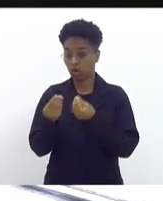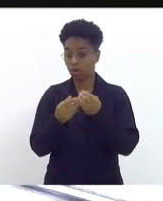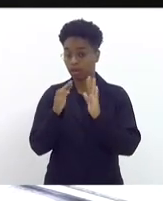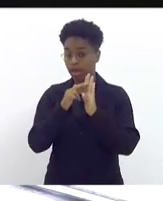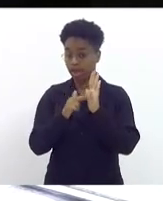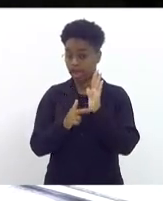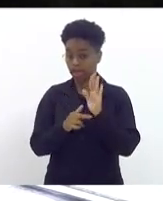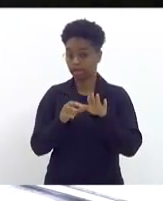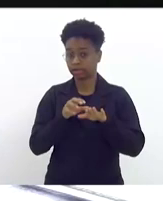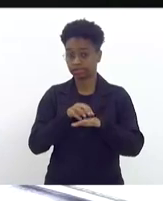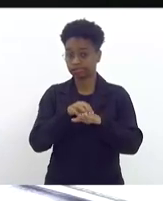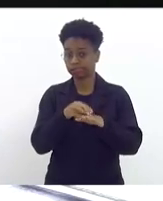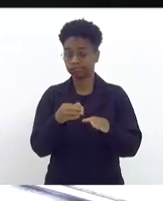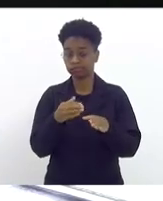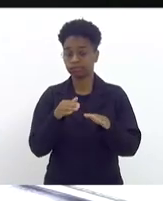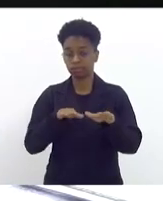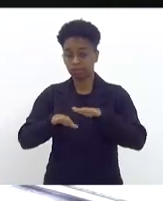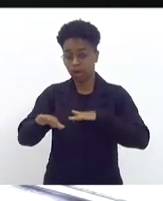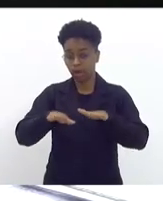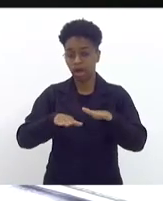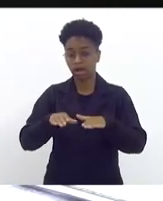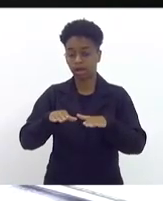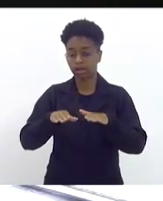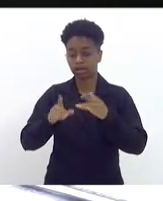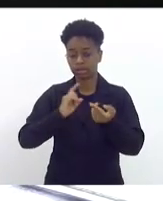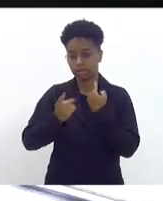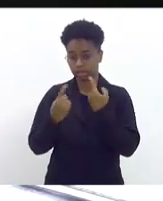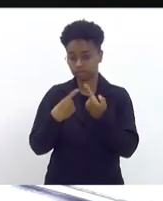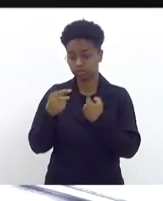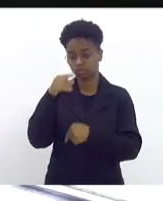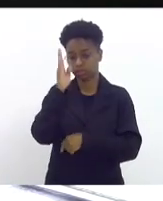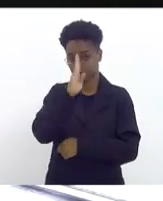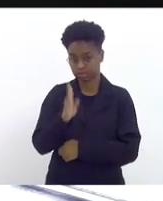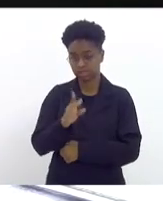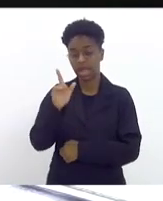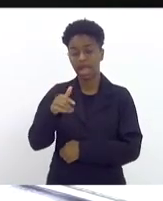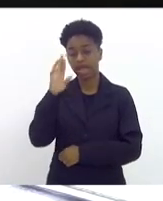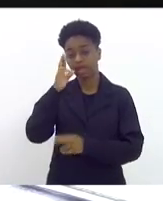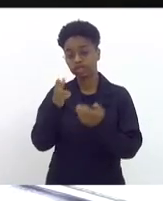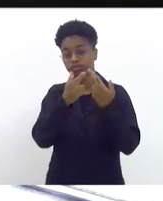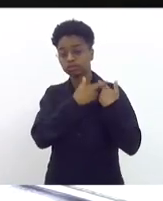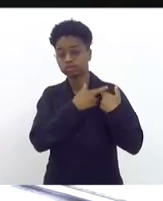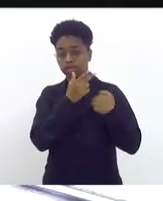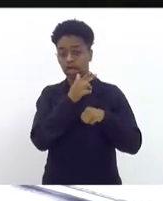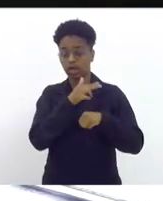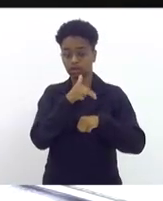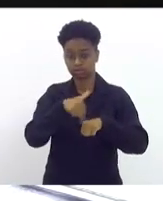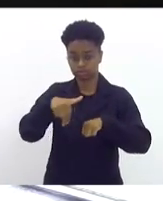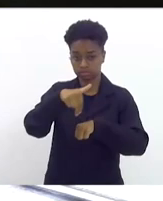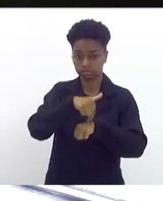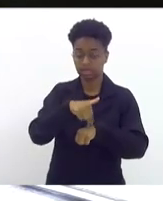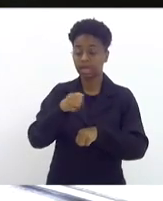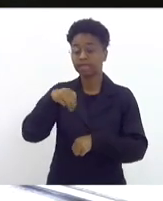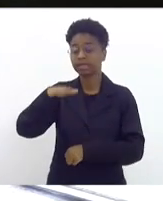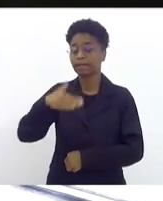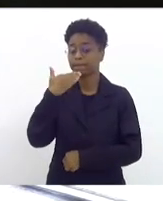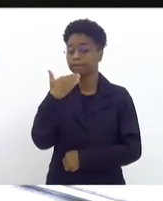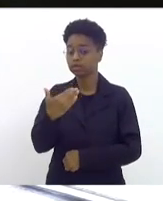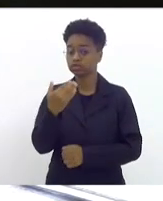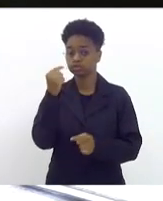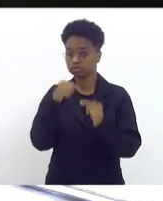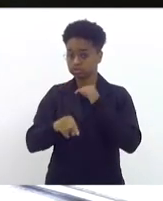brasileiro competência da união e quem fez o pedido de inconstitucionalidade